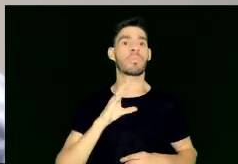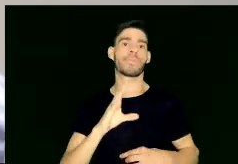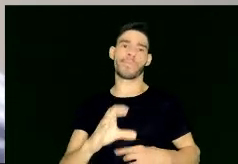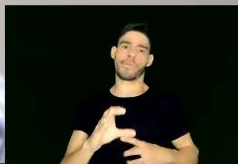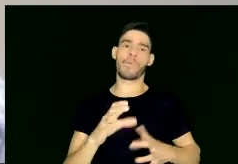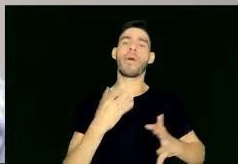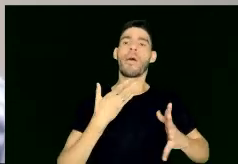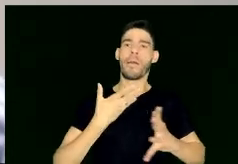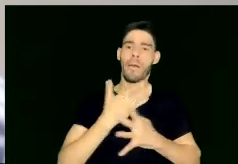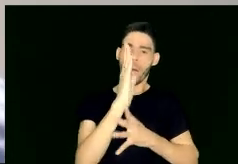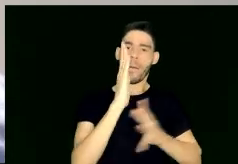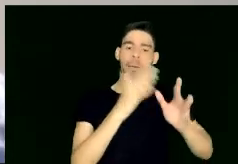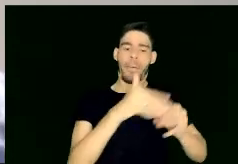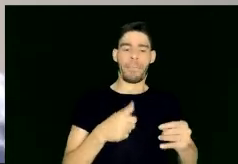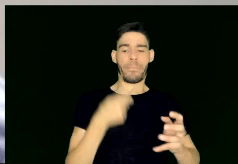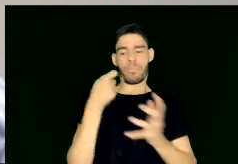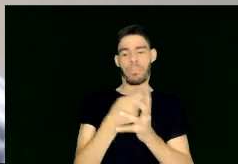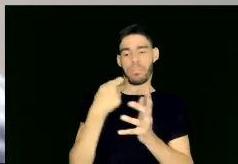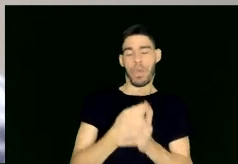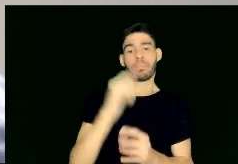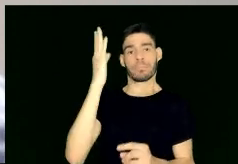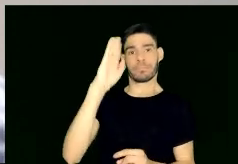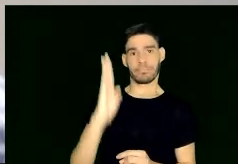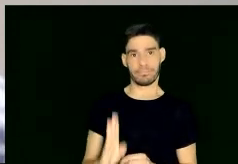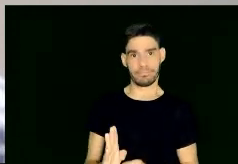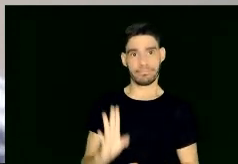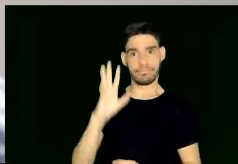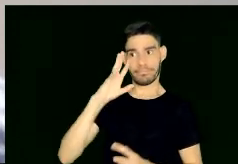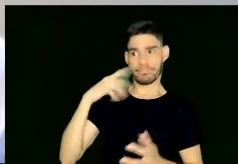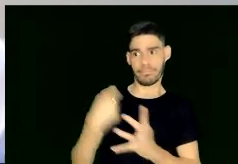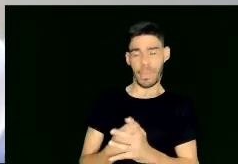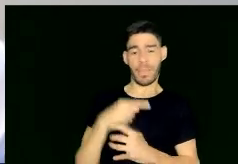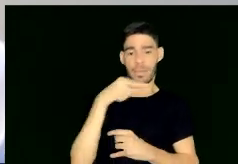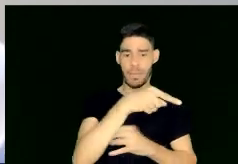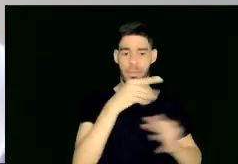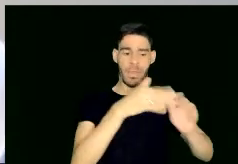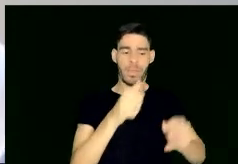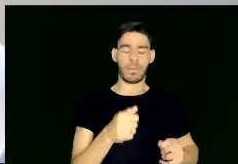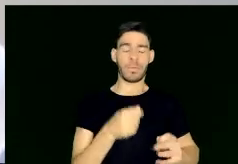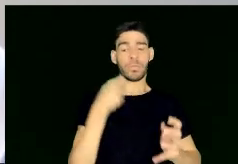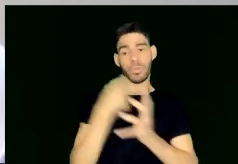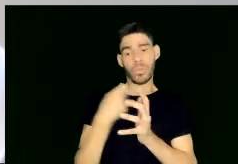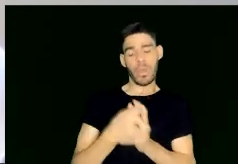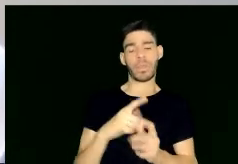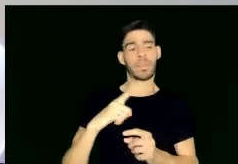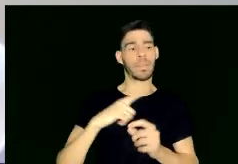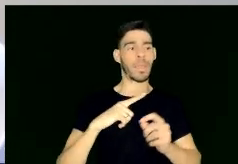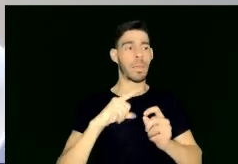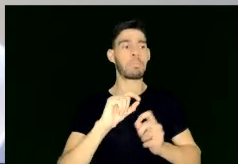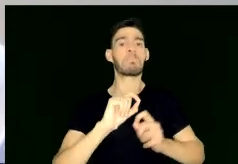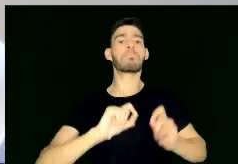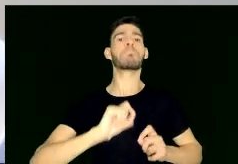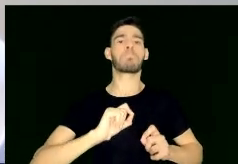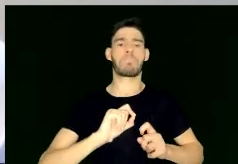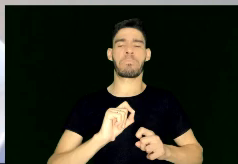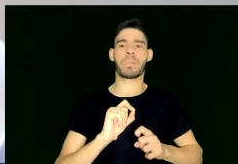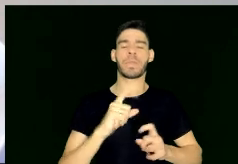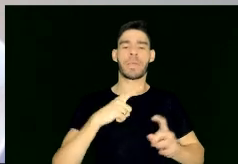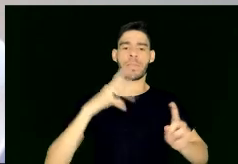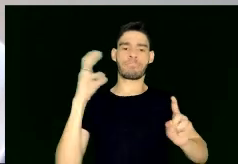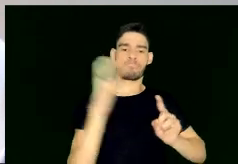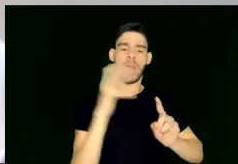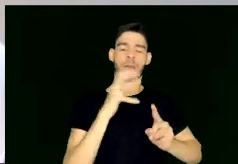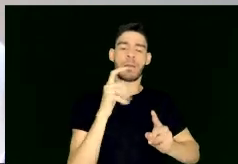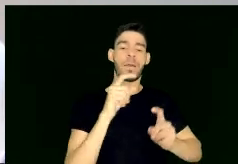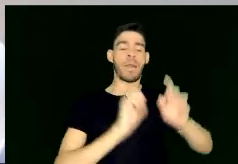e coordenem e regulamentem as licenças compulsórias no Brasil. As licenças compulsórias, portanto, existem para